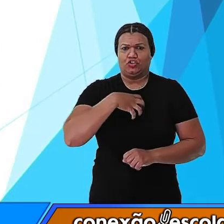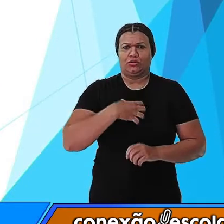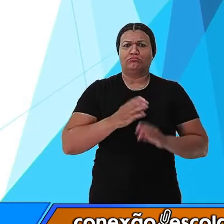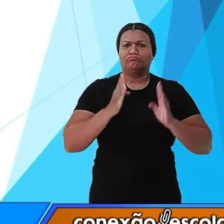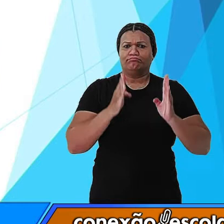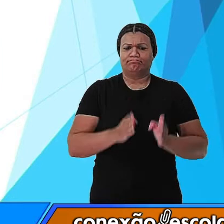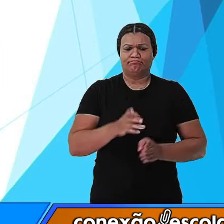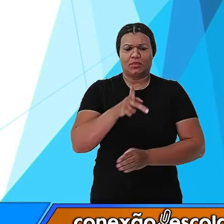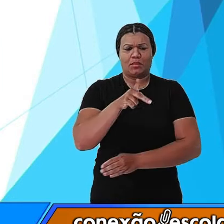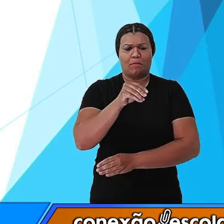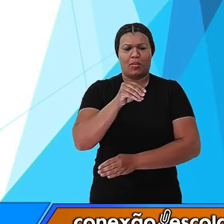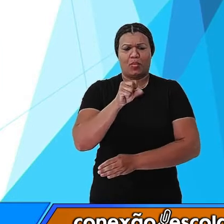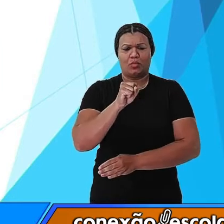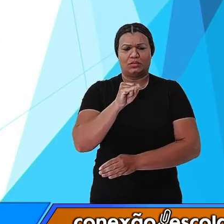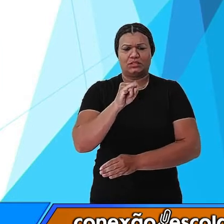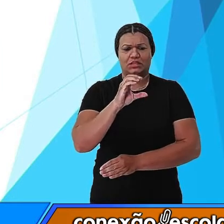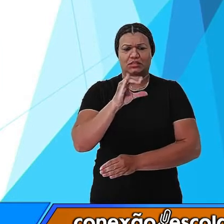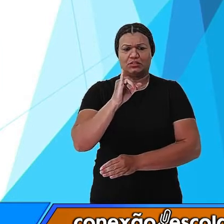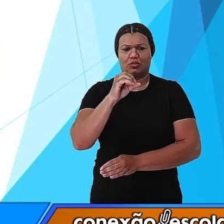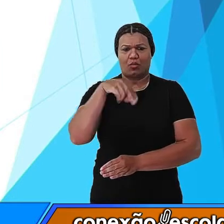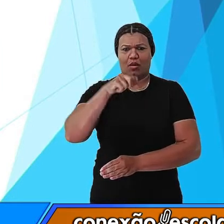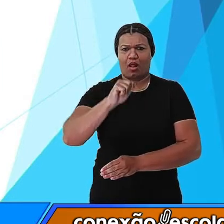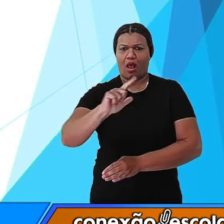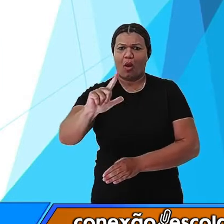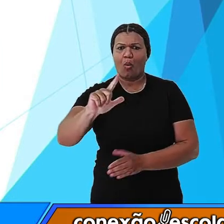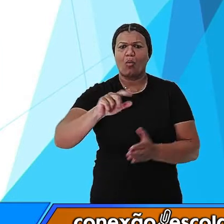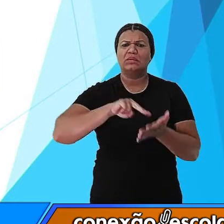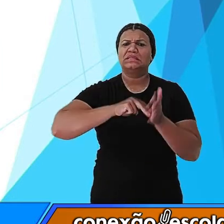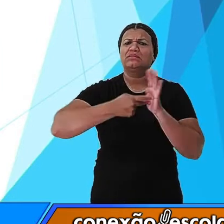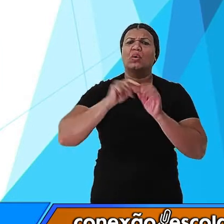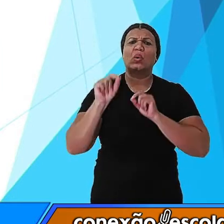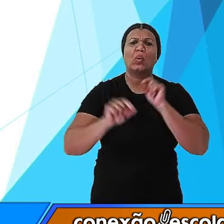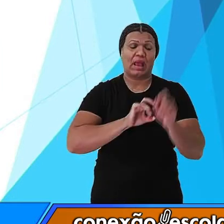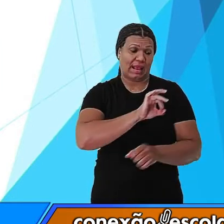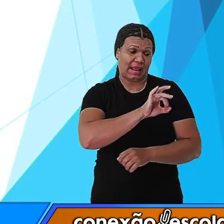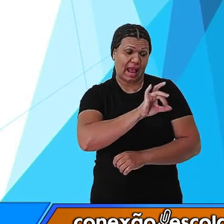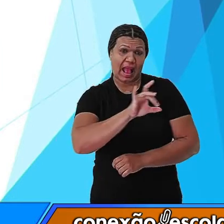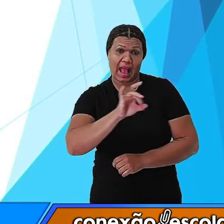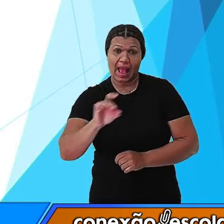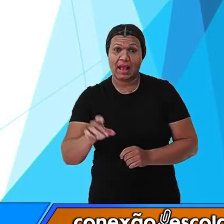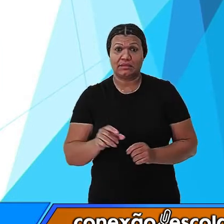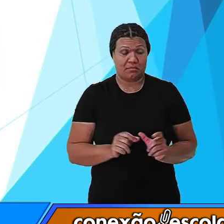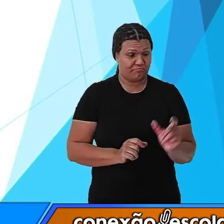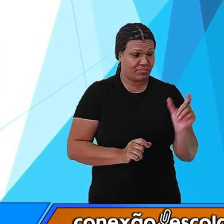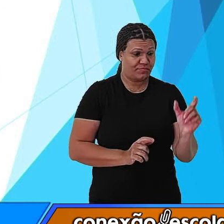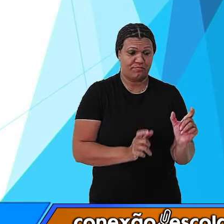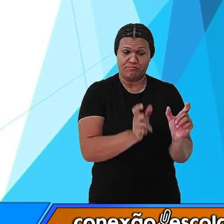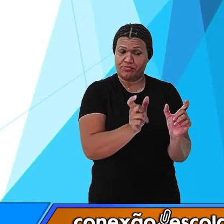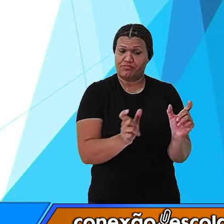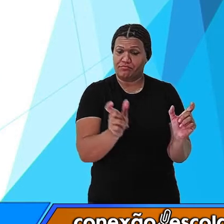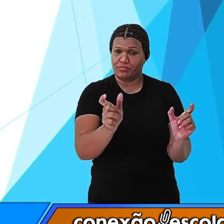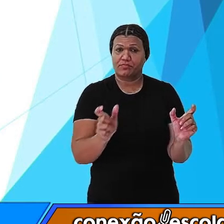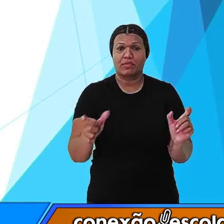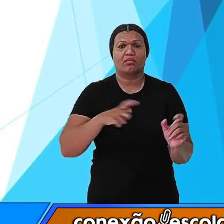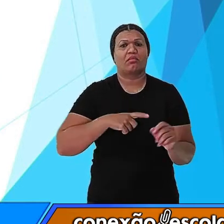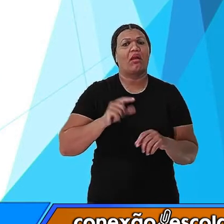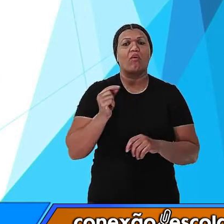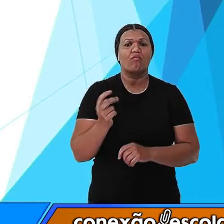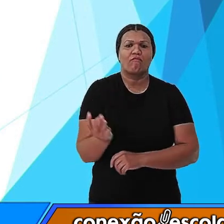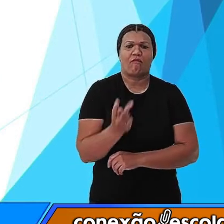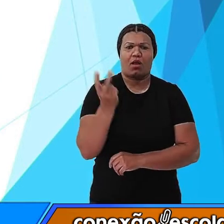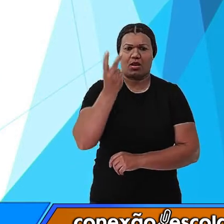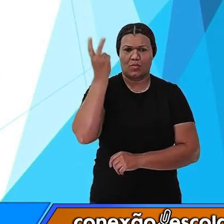isso significa? Significa que cada algarismo possui um valor quando ele ocupa